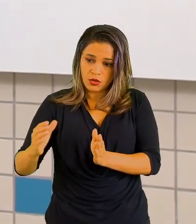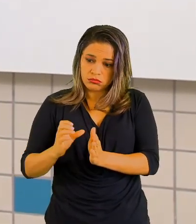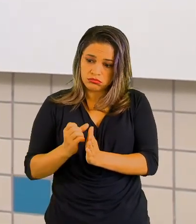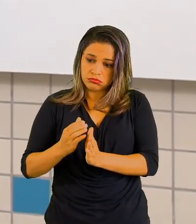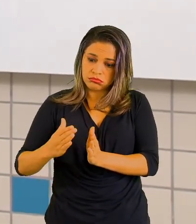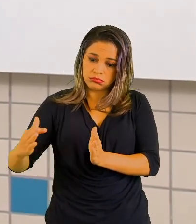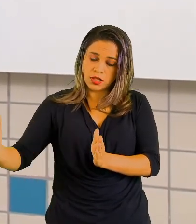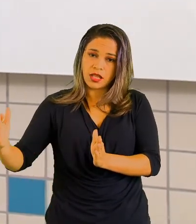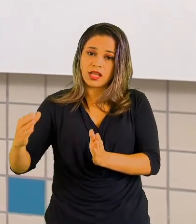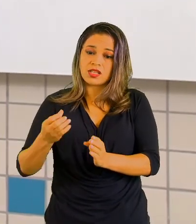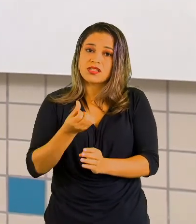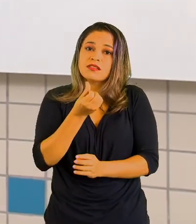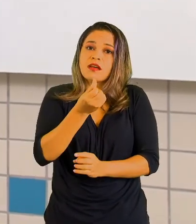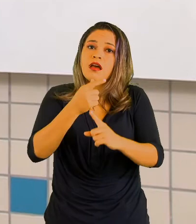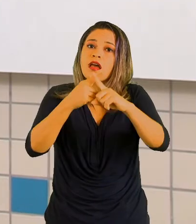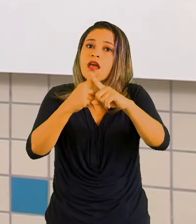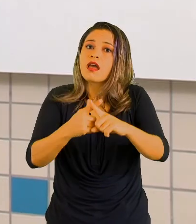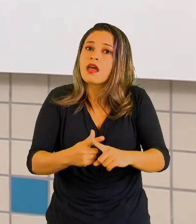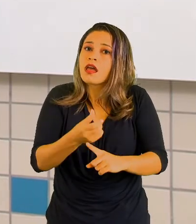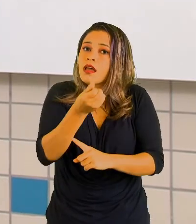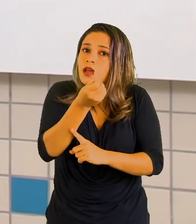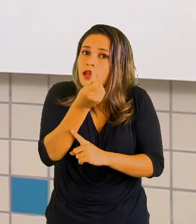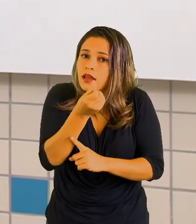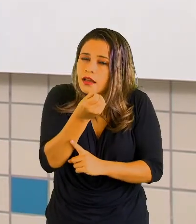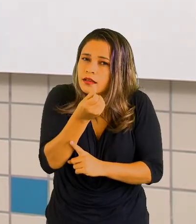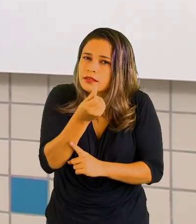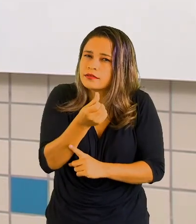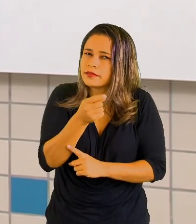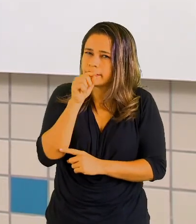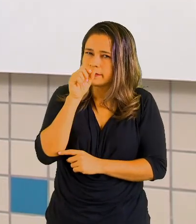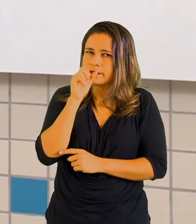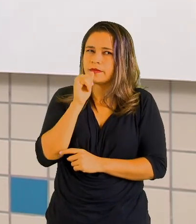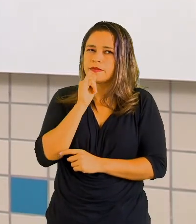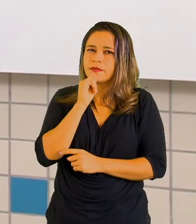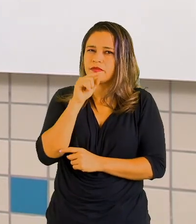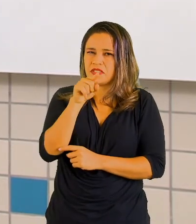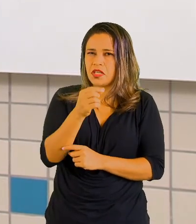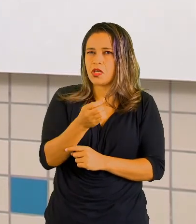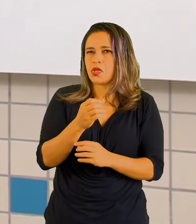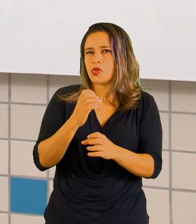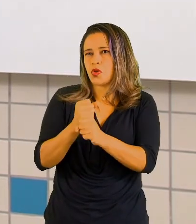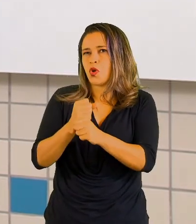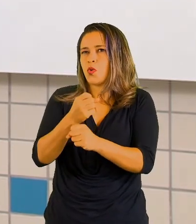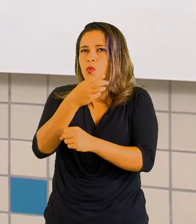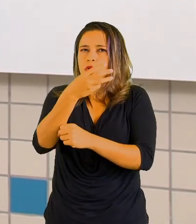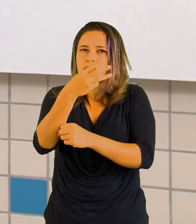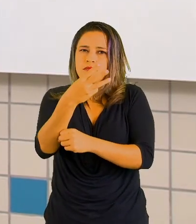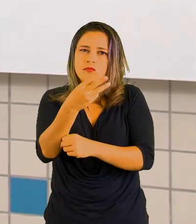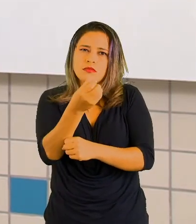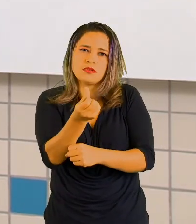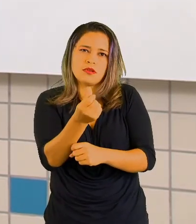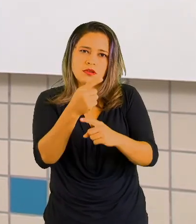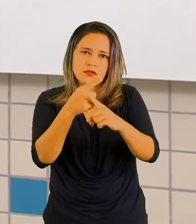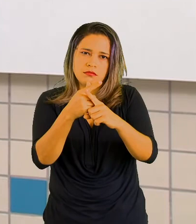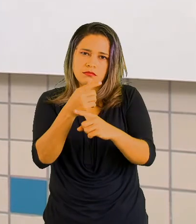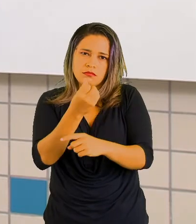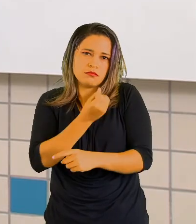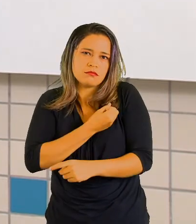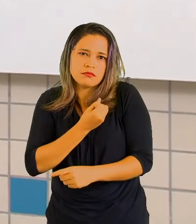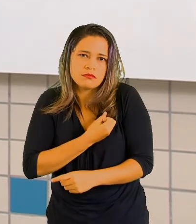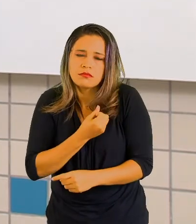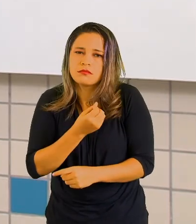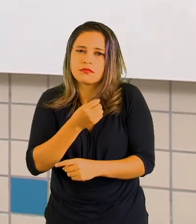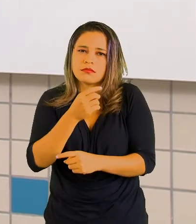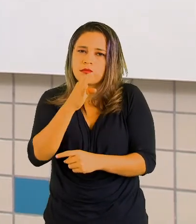vai acontecer? O que eu estou querendo dizer é, por exemplo, soma aí 36 termos, né, que é um múltiplo de 6. Soma aí